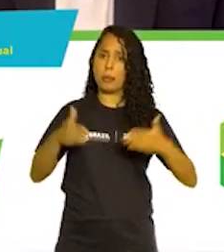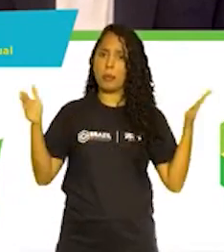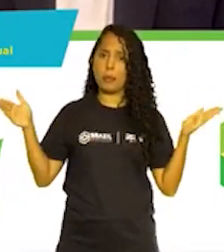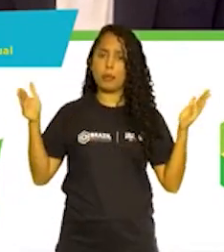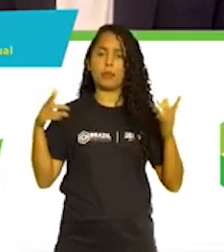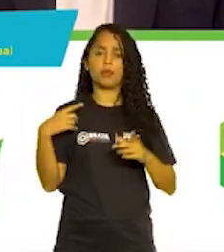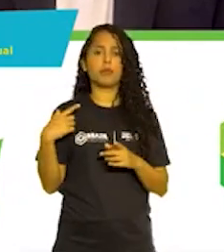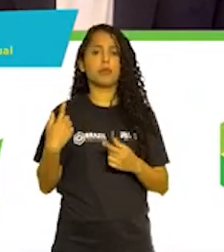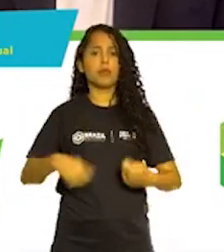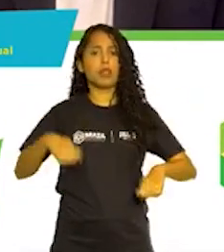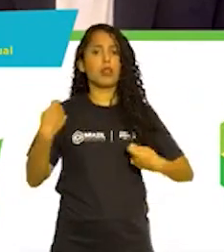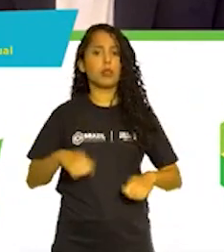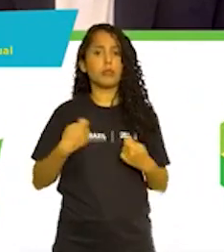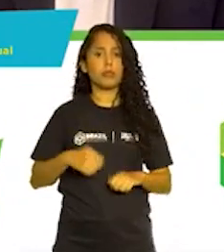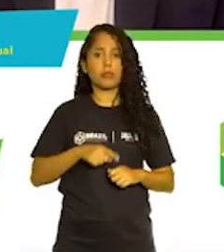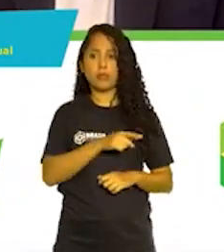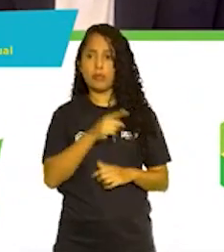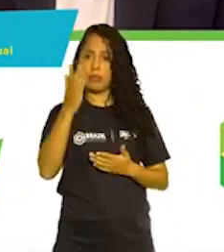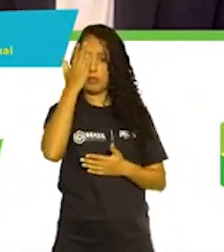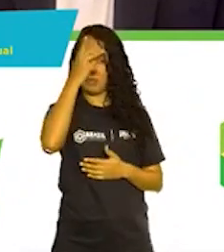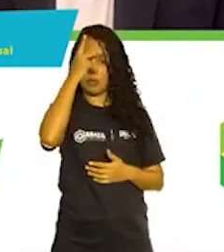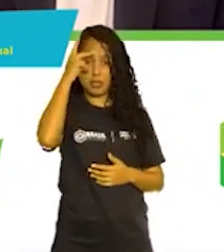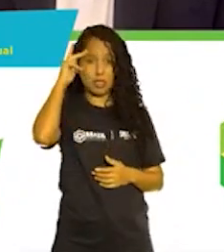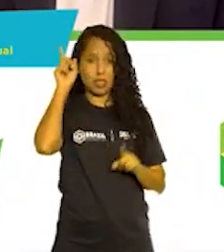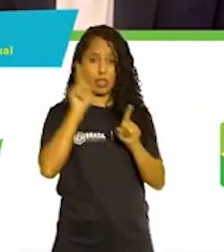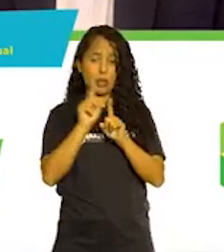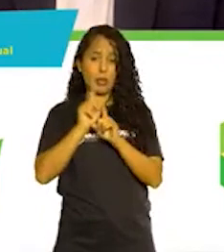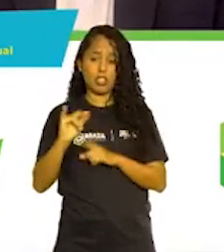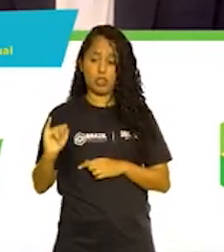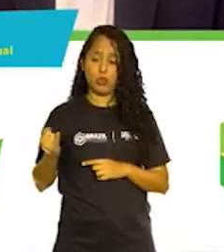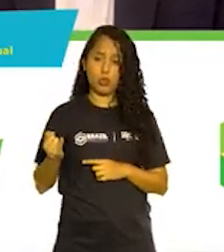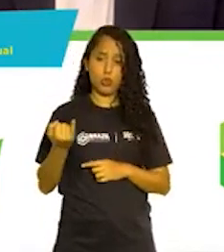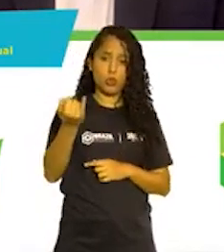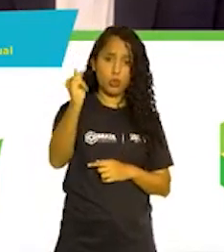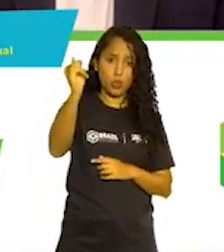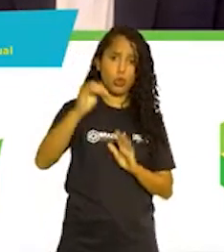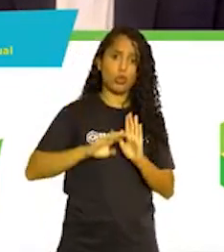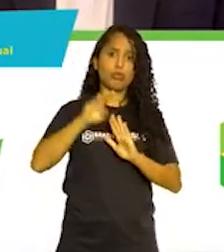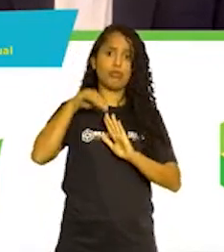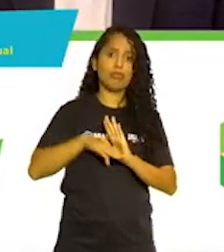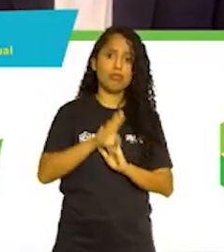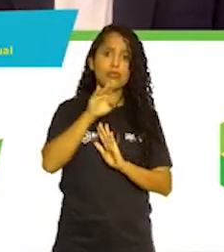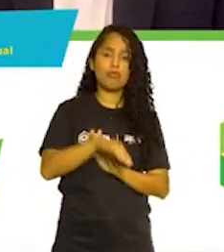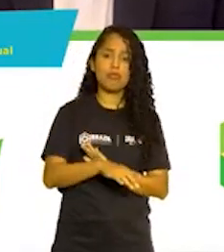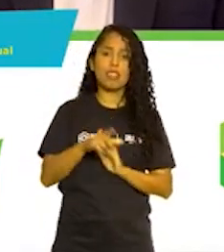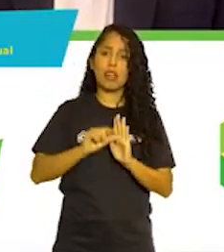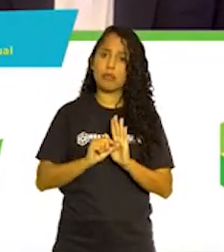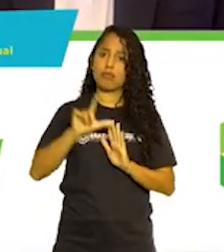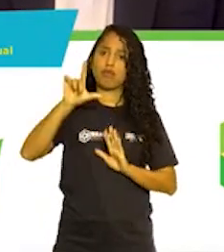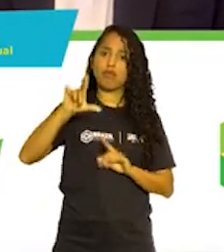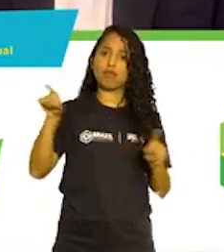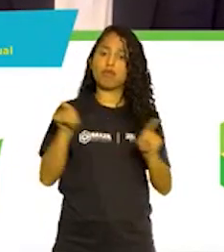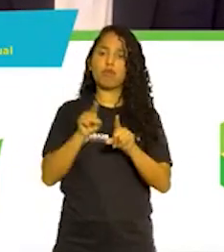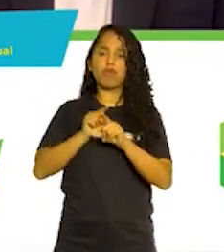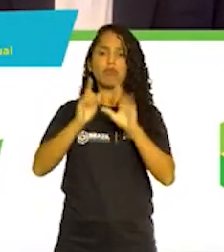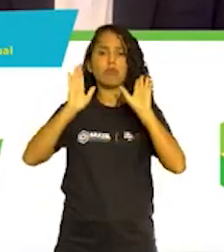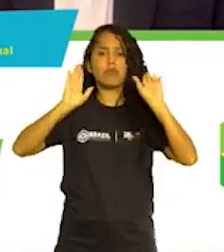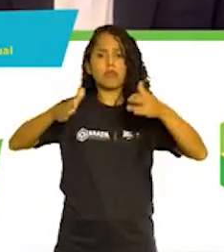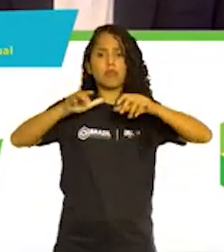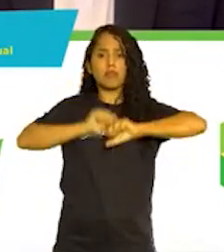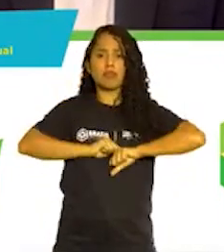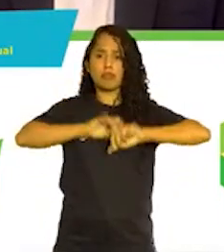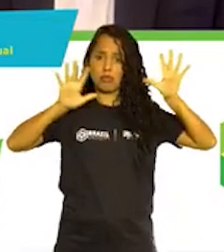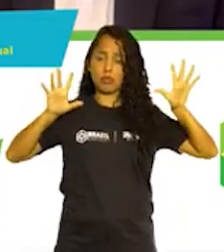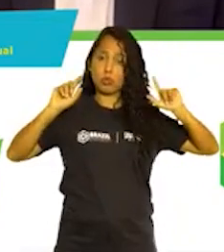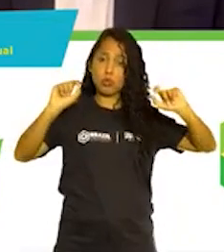você mexer com expectativas, é aumentar a taxa de juros, é a curva de juros futuro. Mas você já claramente